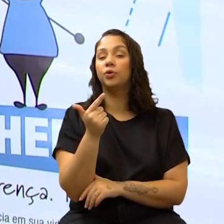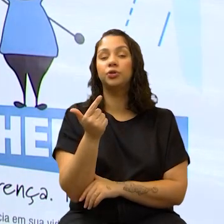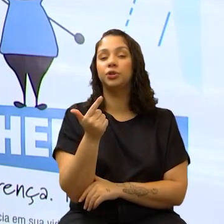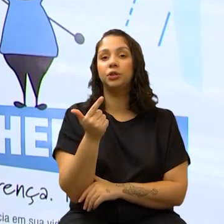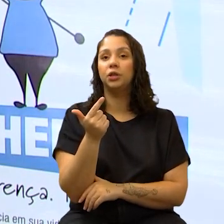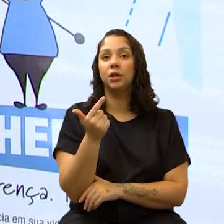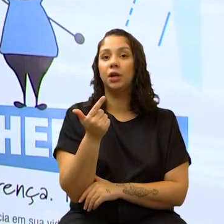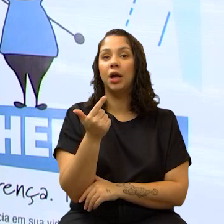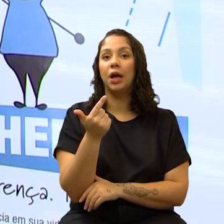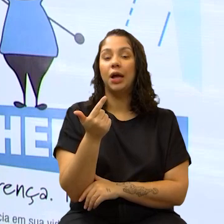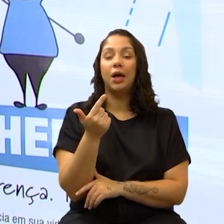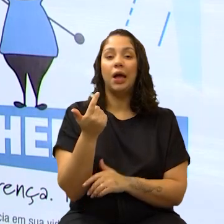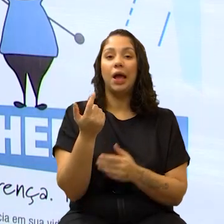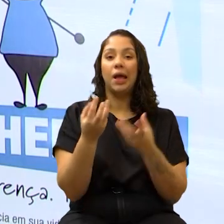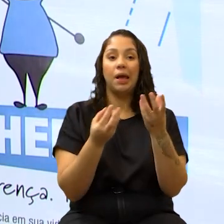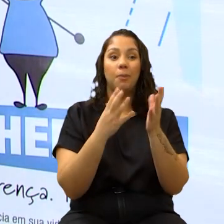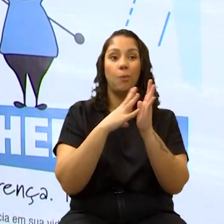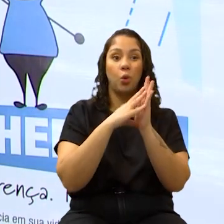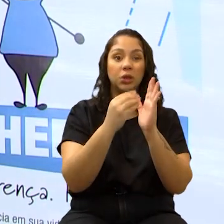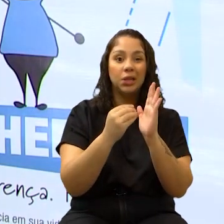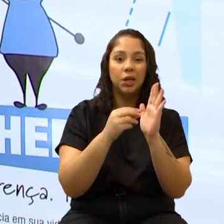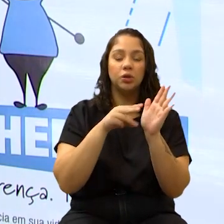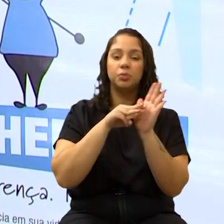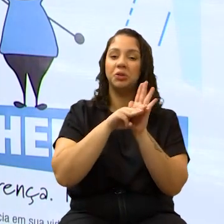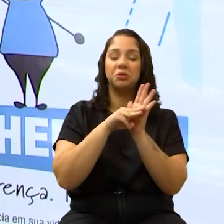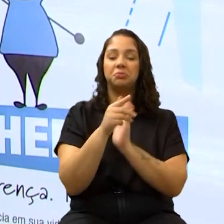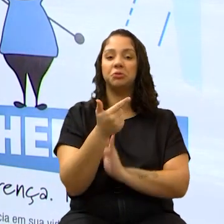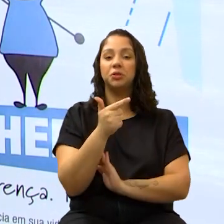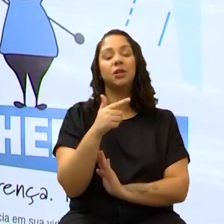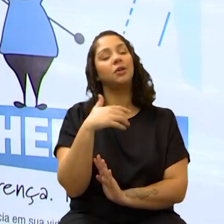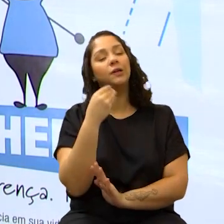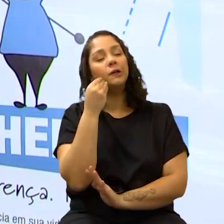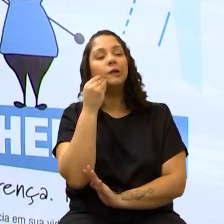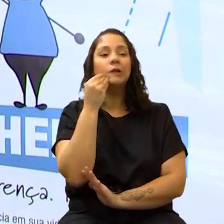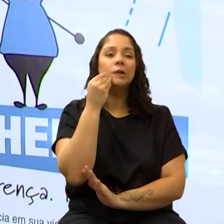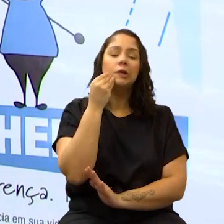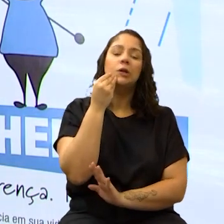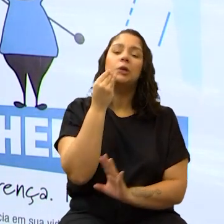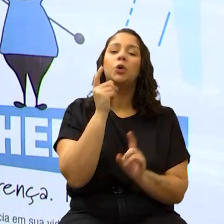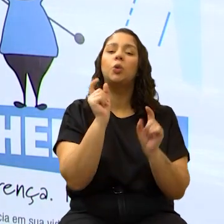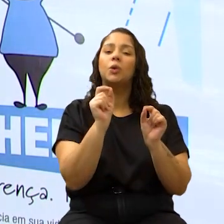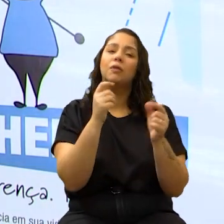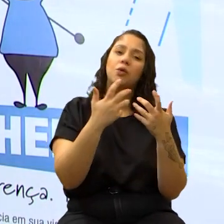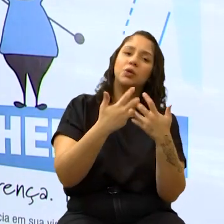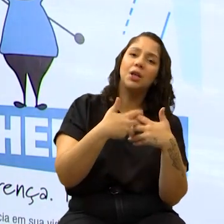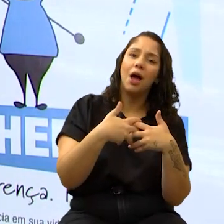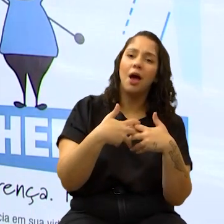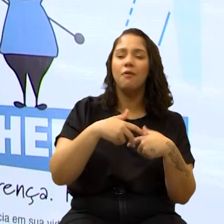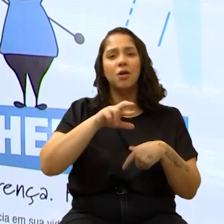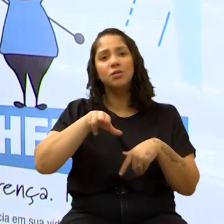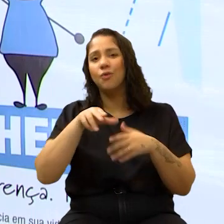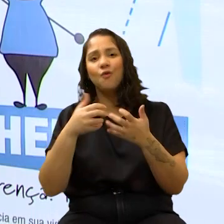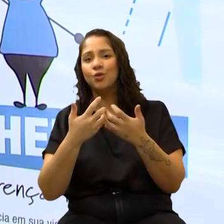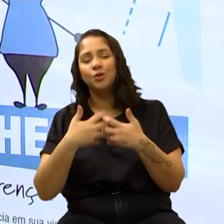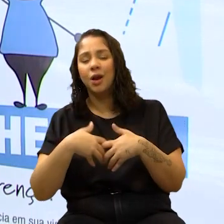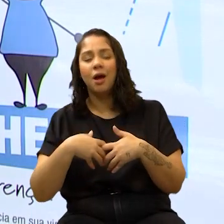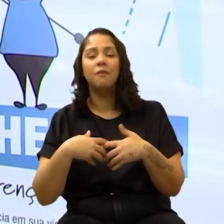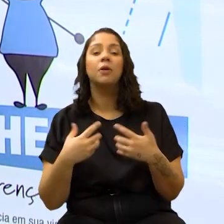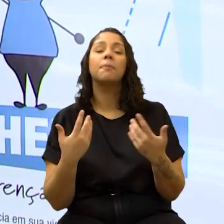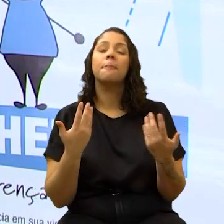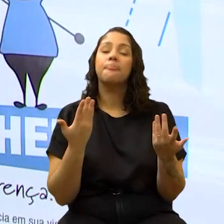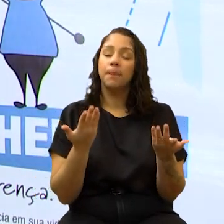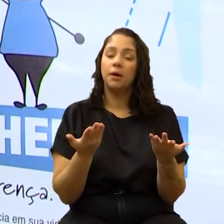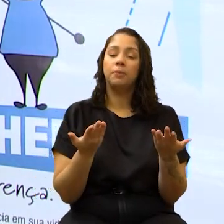ainda não tinha, né, nenhum desenho de metodologia. Então, a gente foi meio que testando o que funcionava e o que não